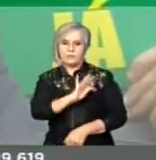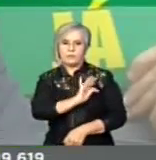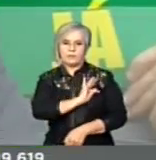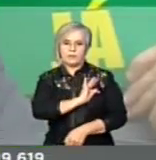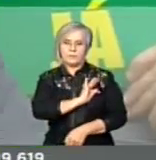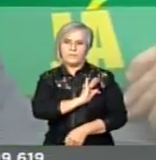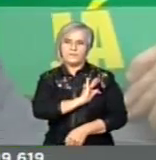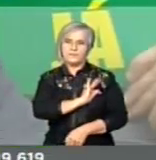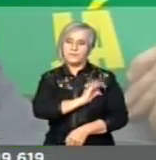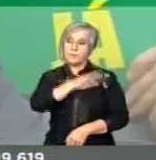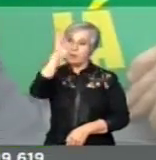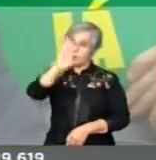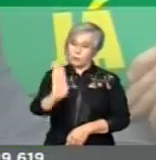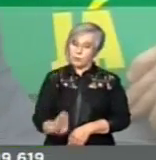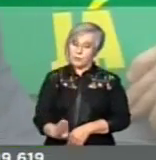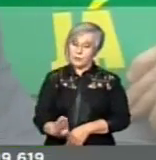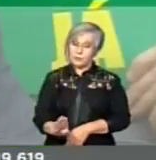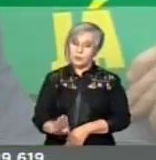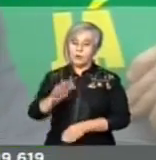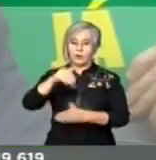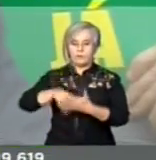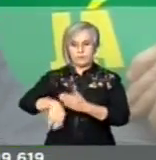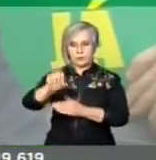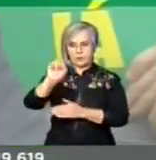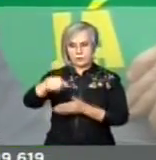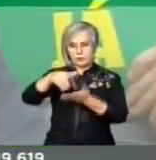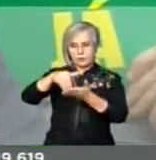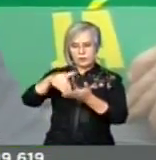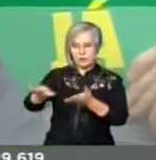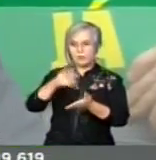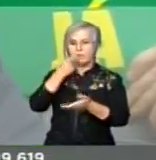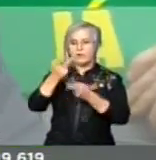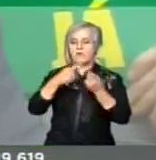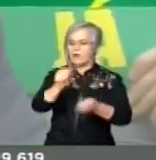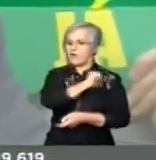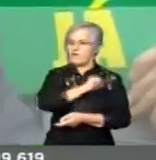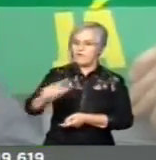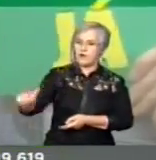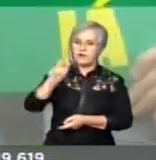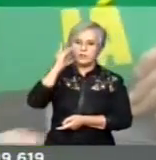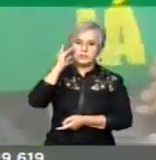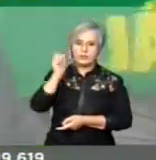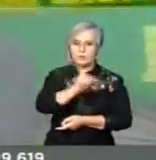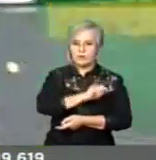que o Brasil, com sim ao impeachment, diga: fora Dilma e fora PT. Com a palavra o deputado.